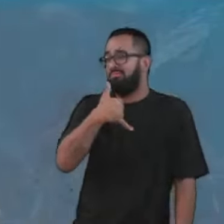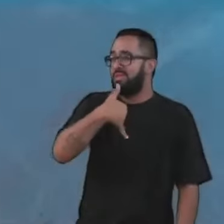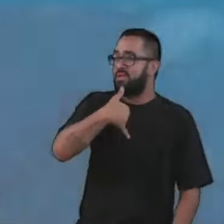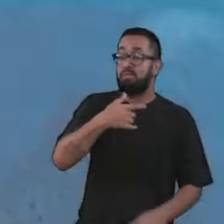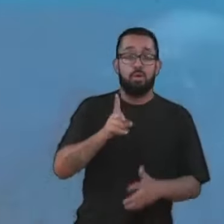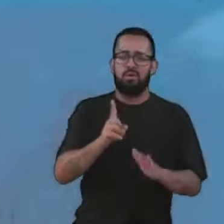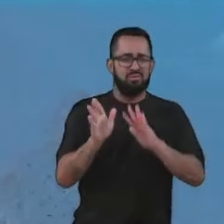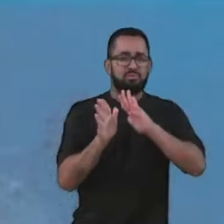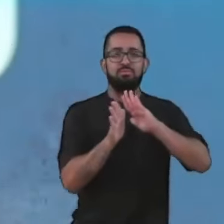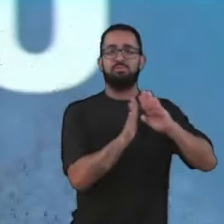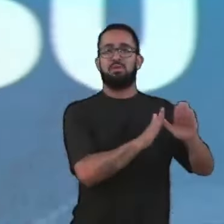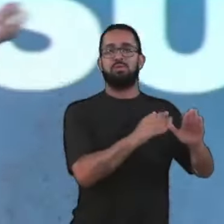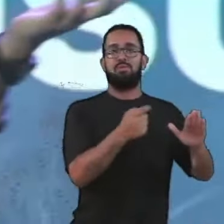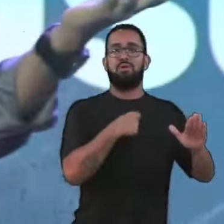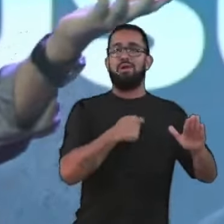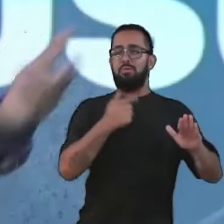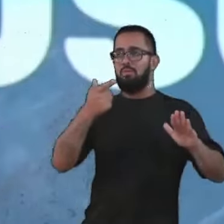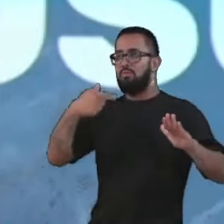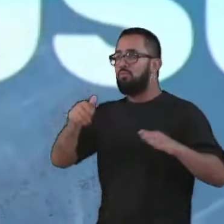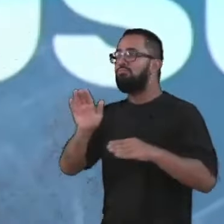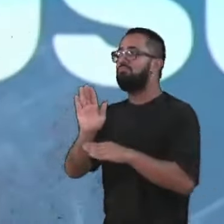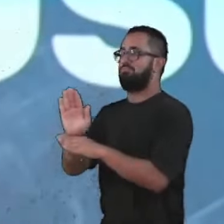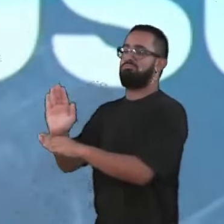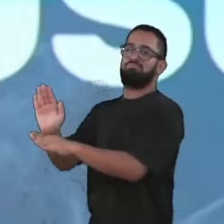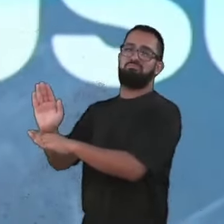eu vou servir pessoas.